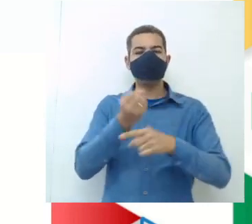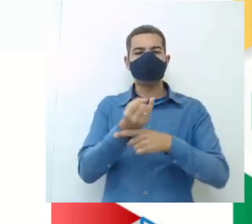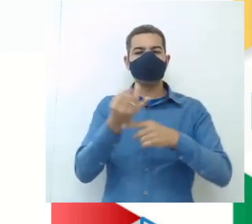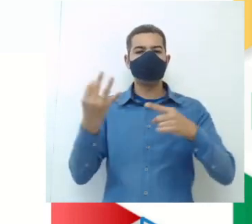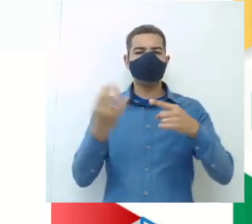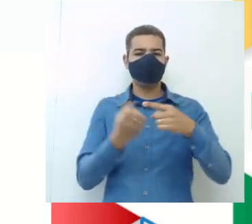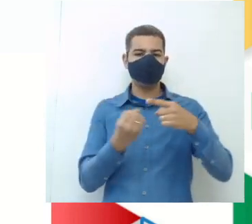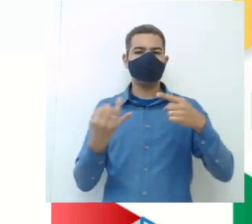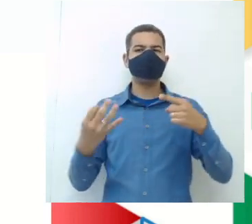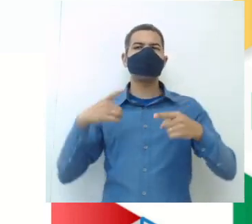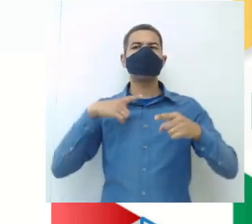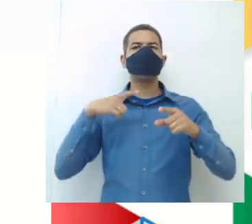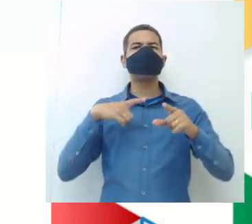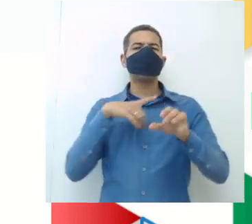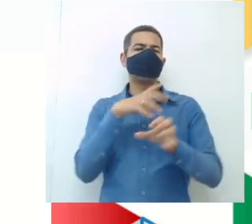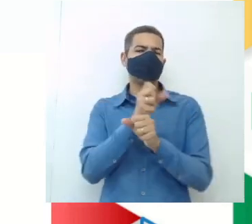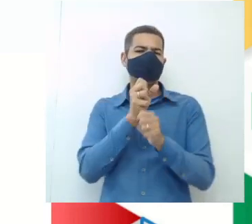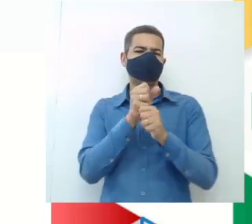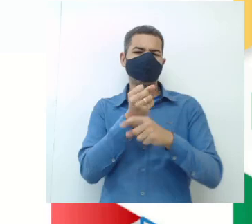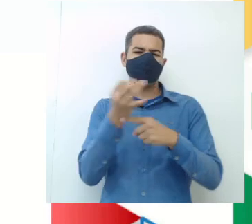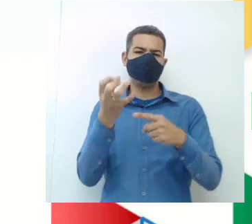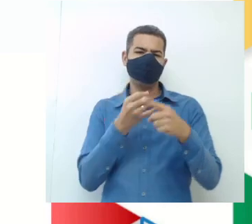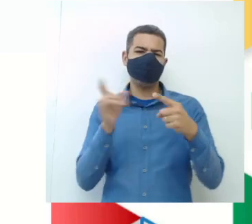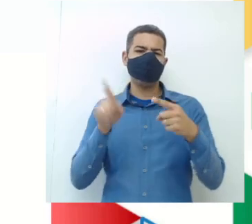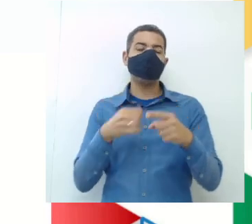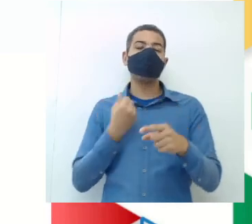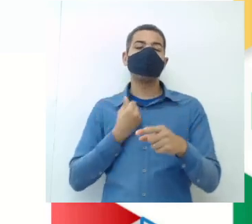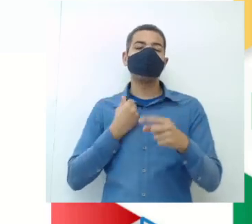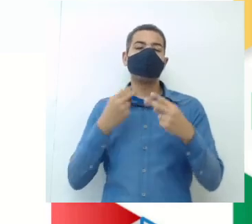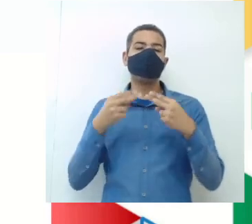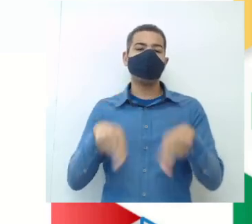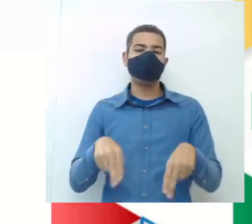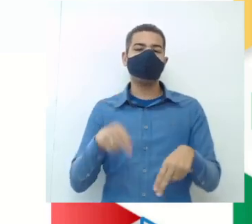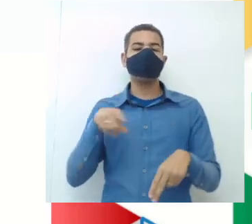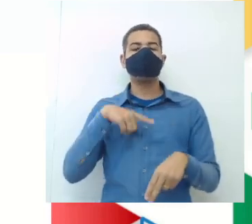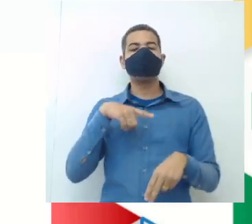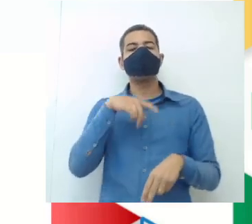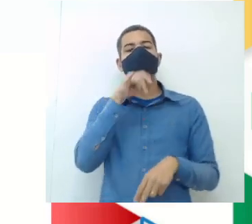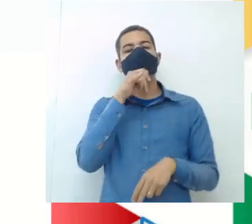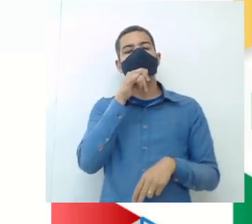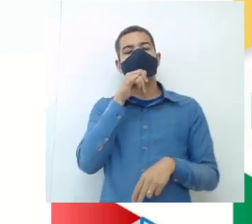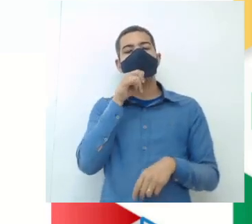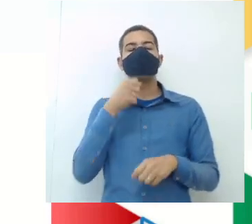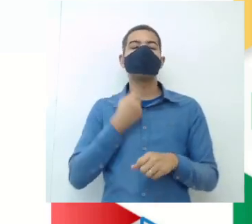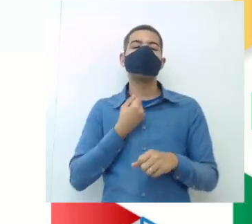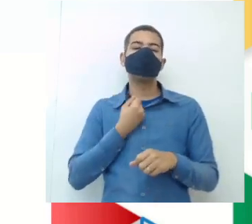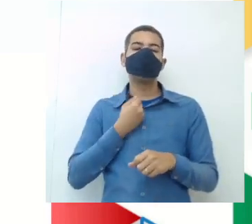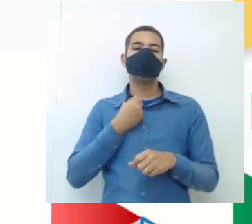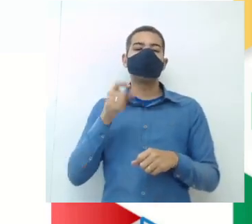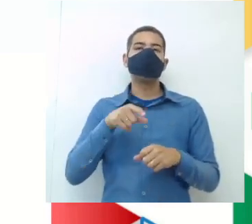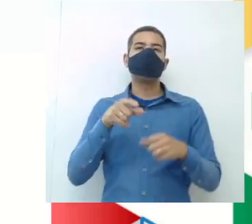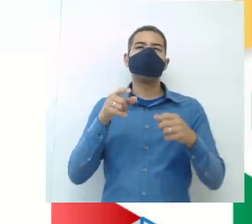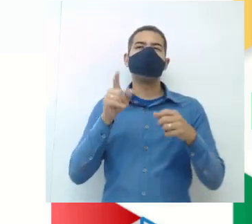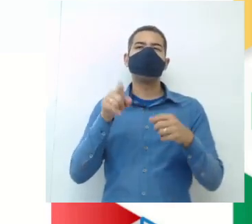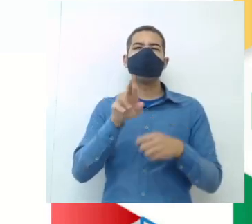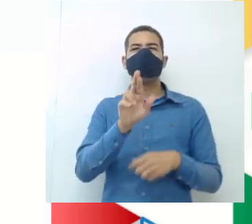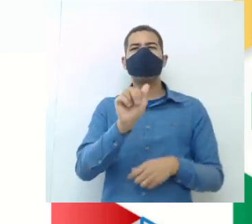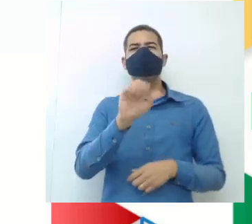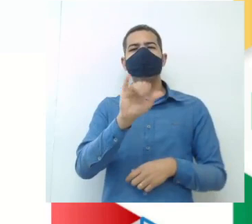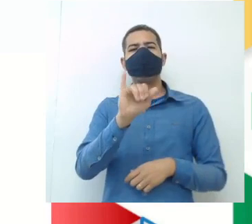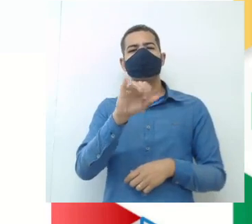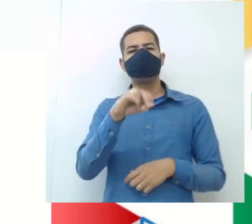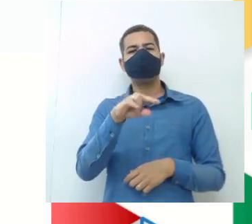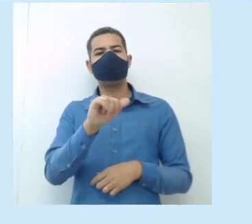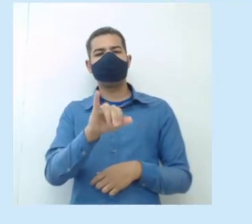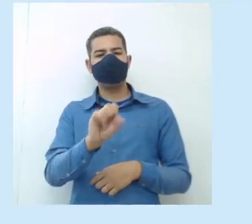Essas medidas fracionárias, elas são números naturais, são exemplos de números chamados racionais. Aí eu vou mostrar para